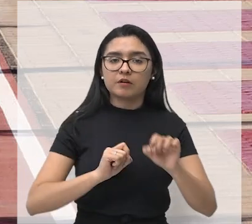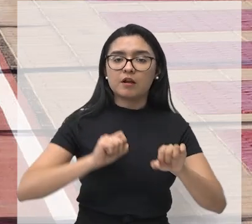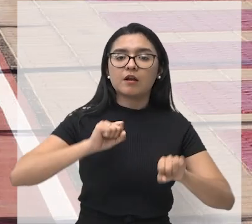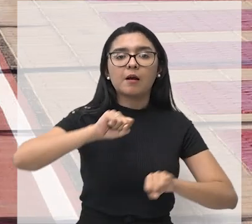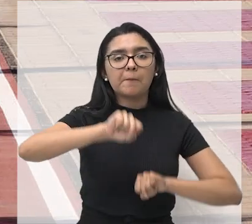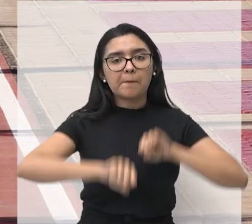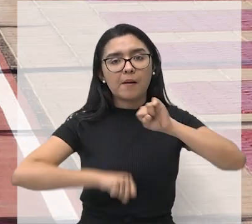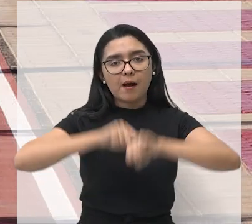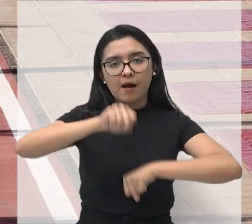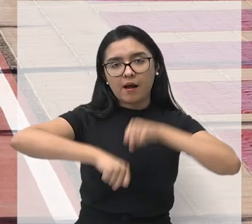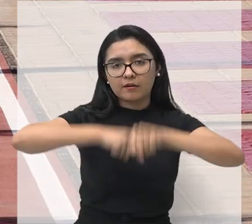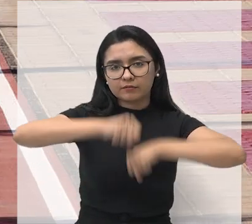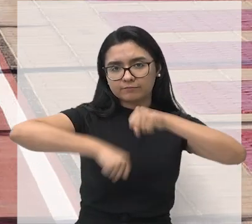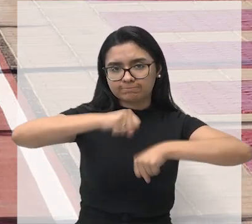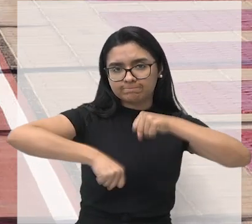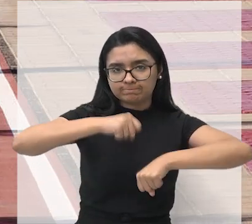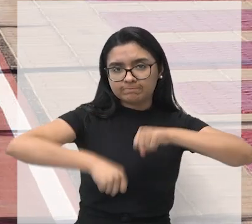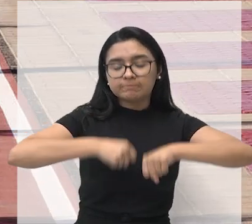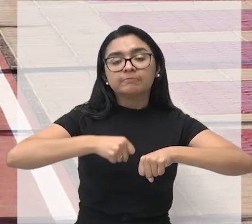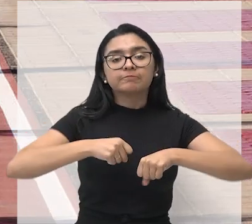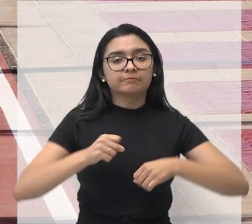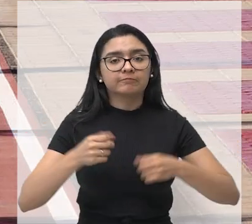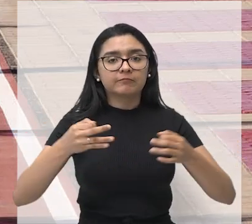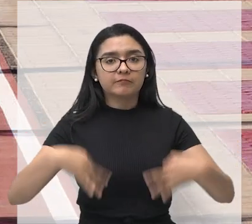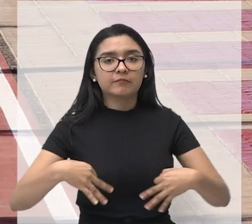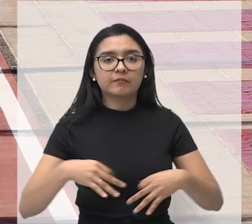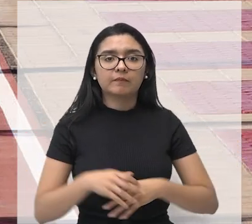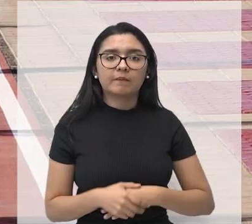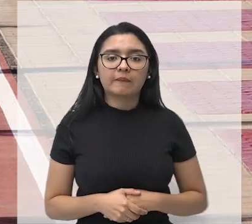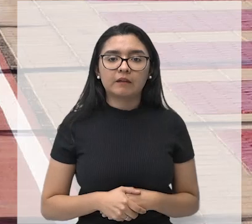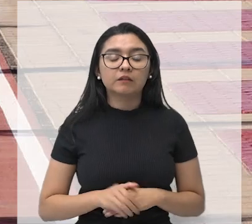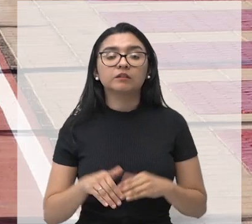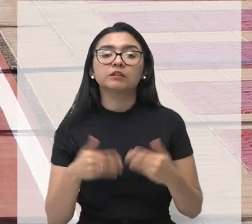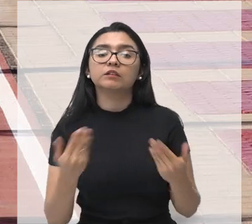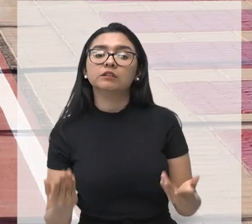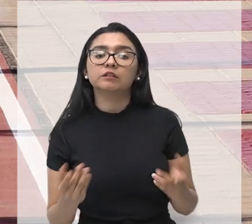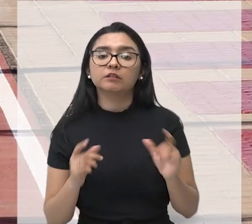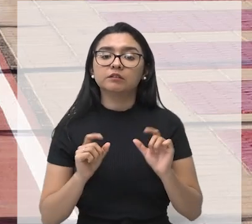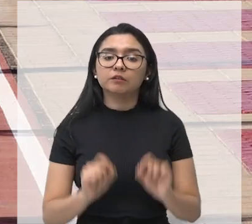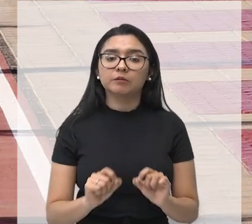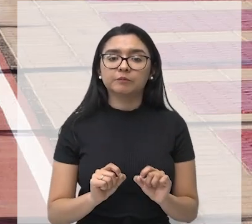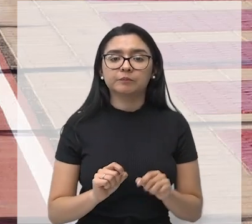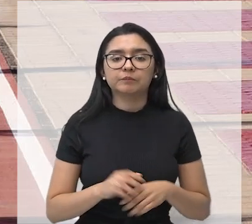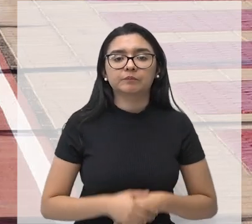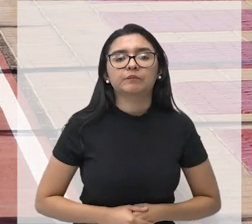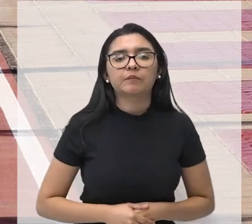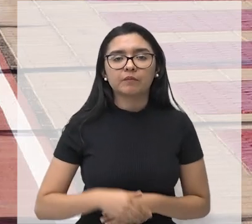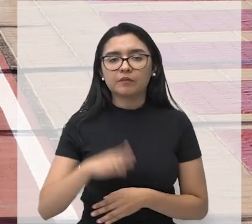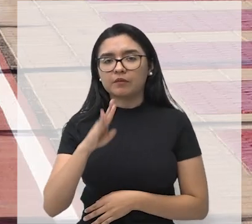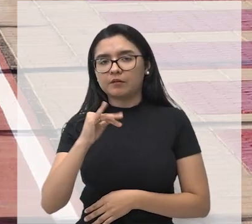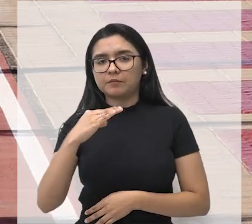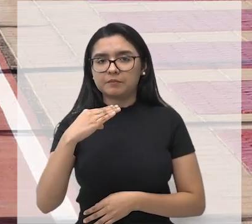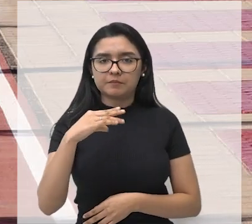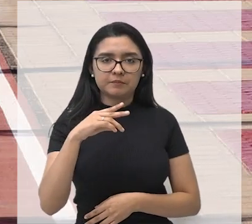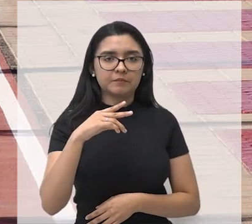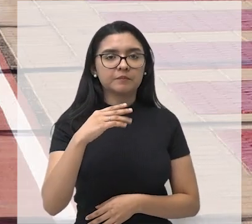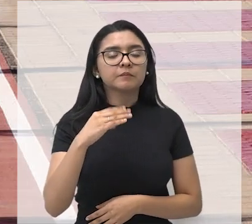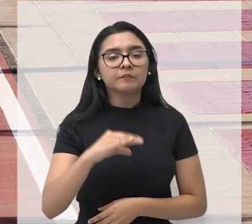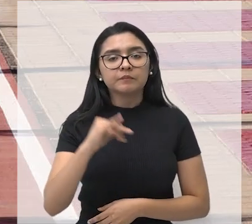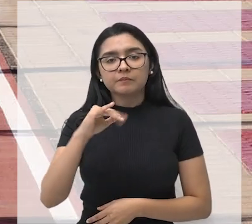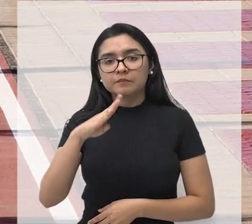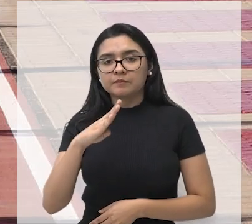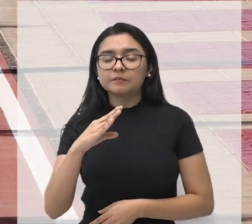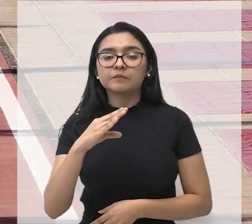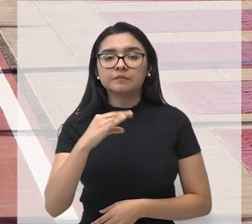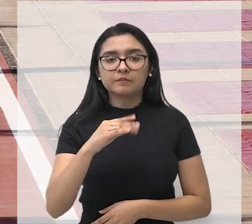da bike, do ciclismo. Então, olha só, a bicicleta, carinhosamente chamada de bike,